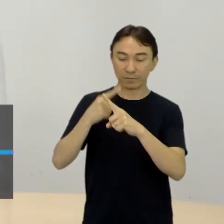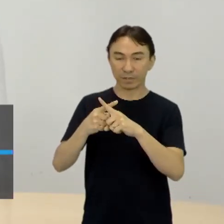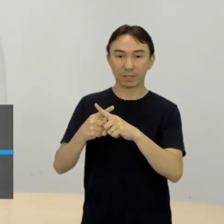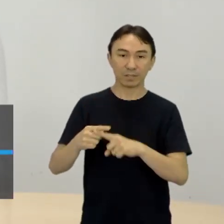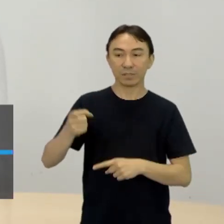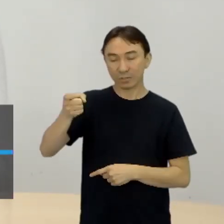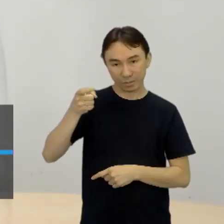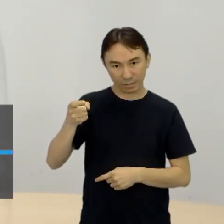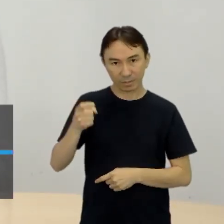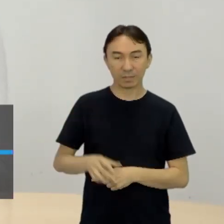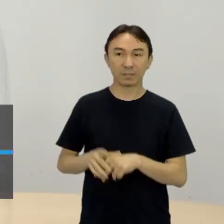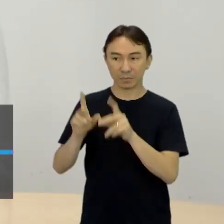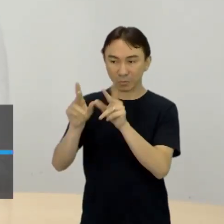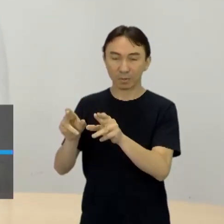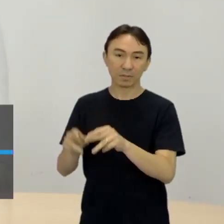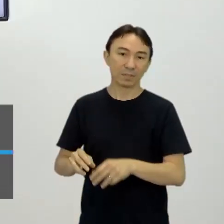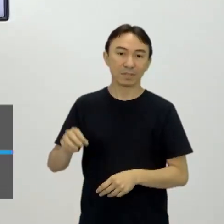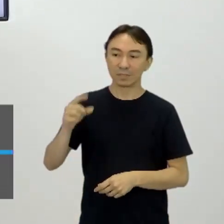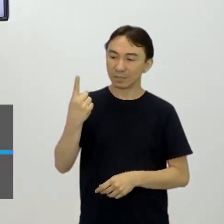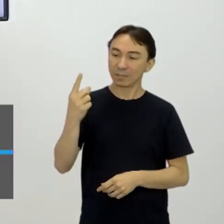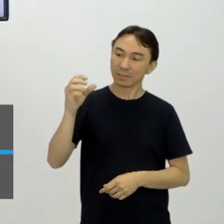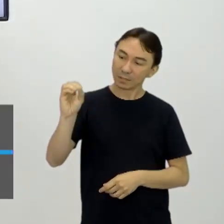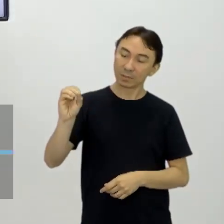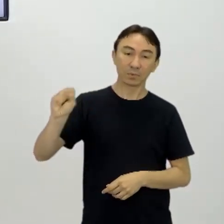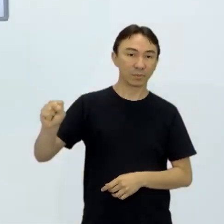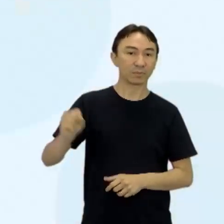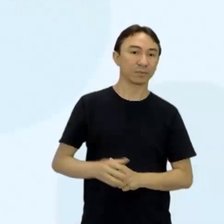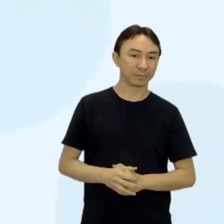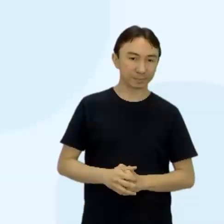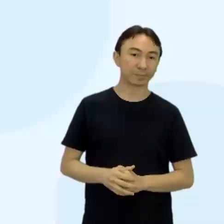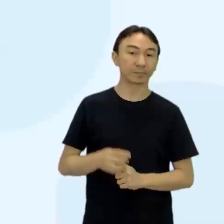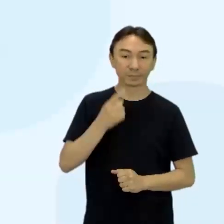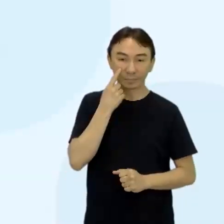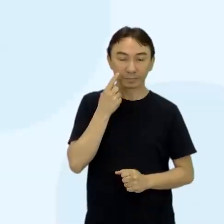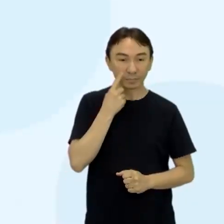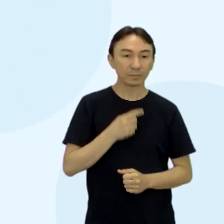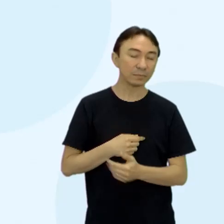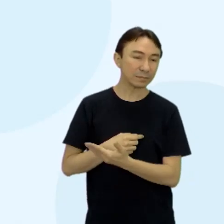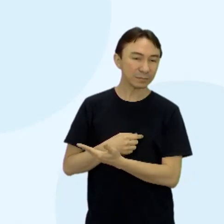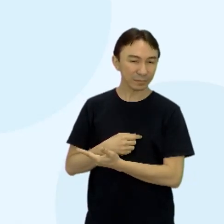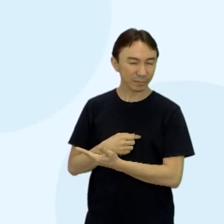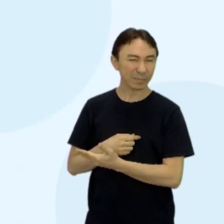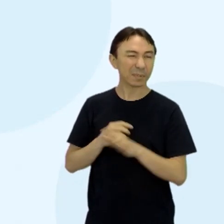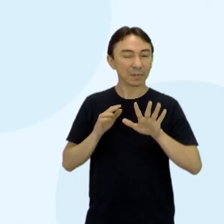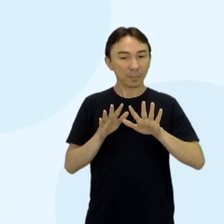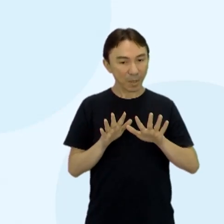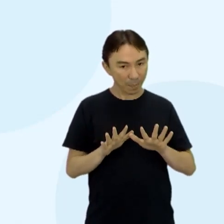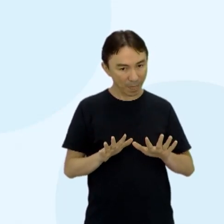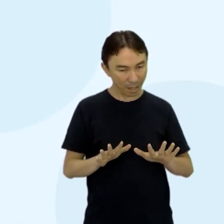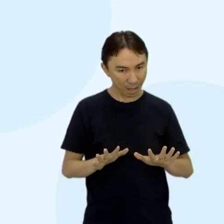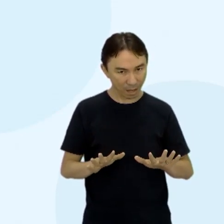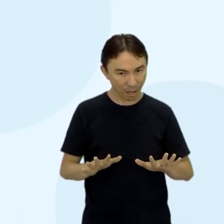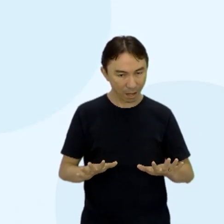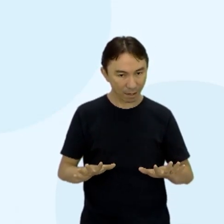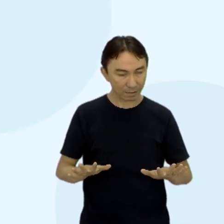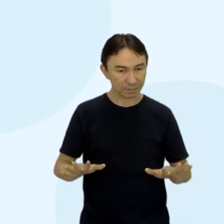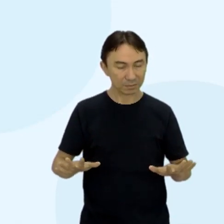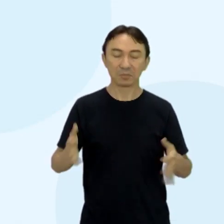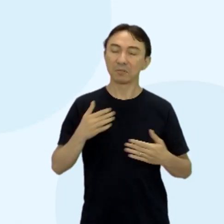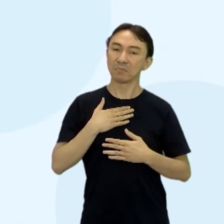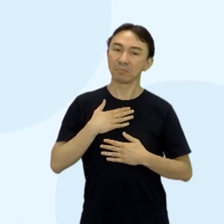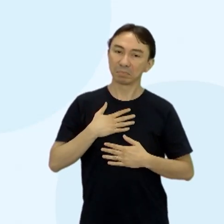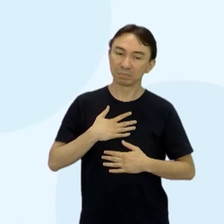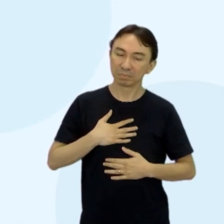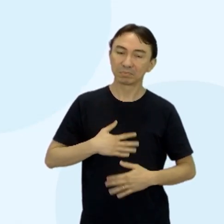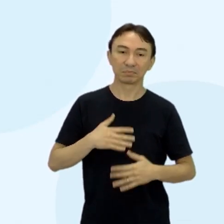poder calcular. E eita, aí, Tony? Vamos ver, então. Olha só, na telinha aí, ó, bem devagar, eu não tô com pressa. Você tá com pressa? Eu não. Não tô com